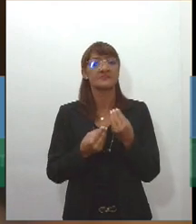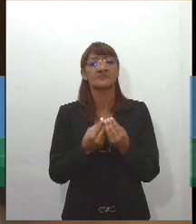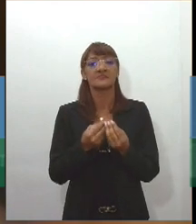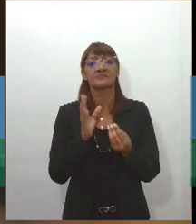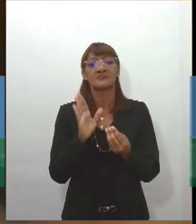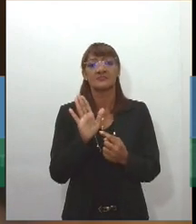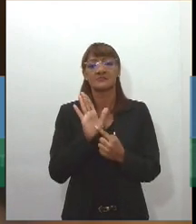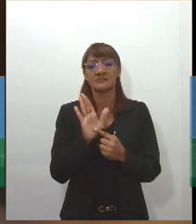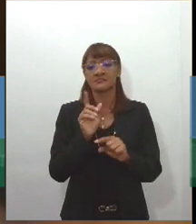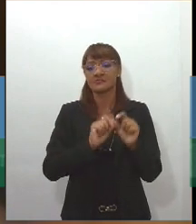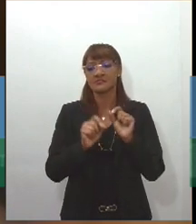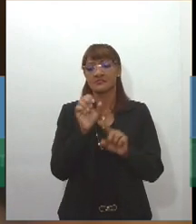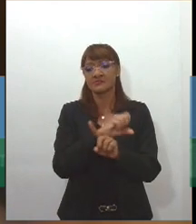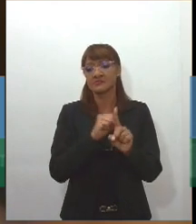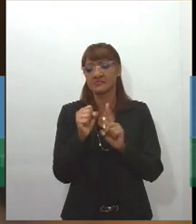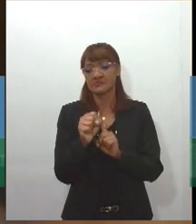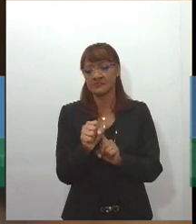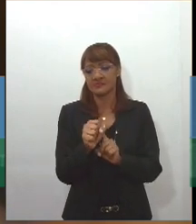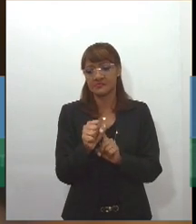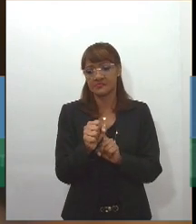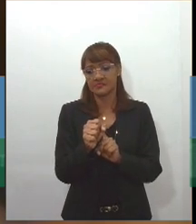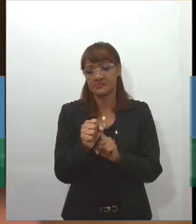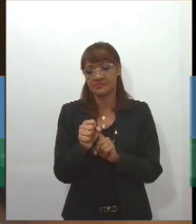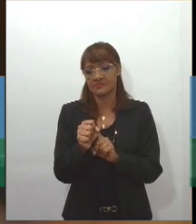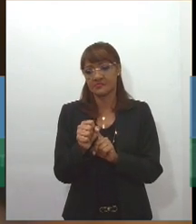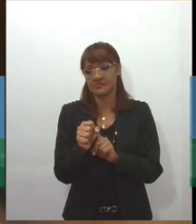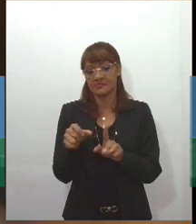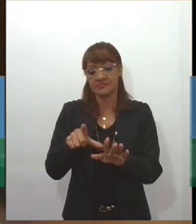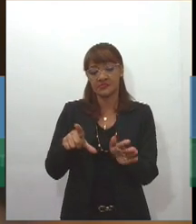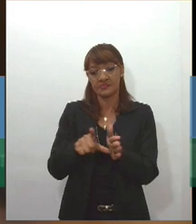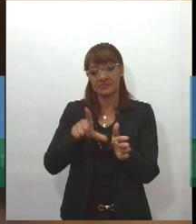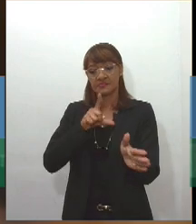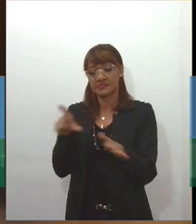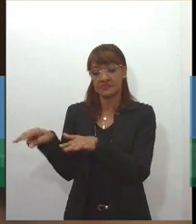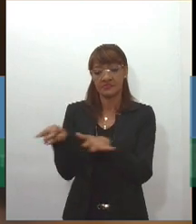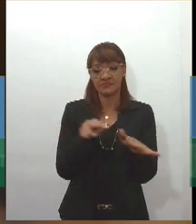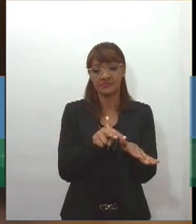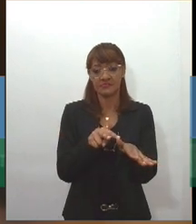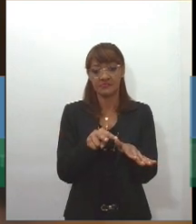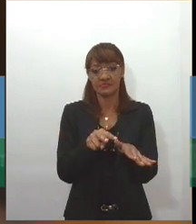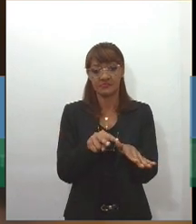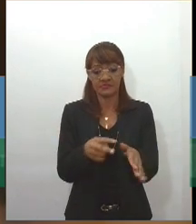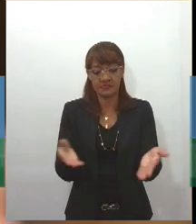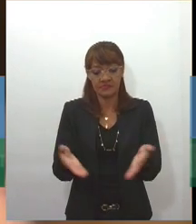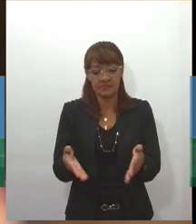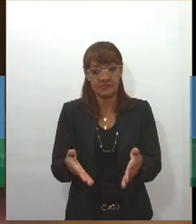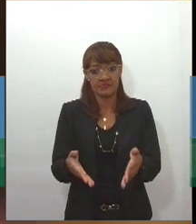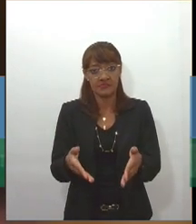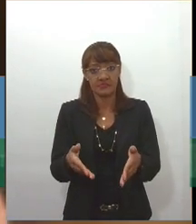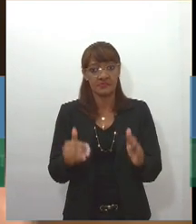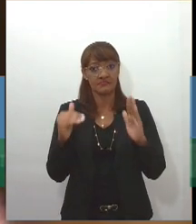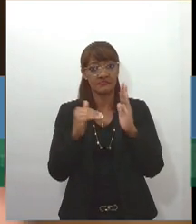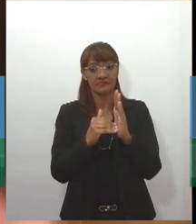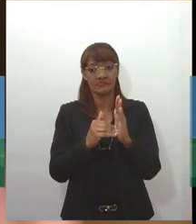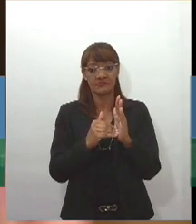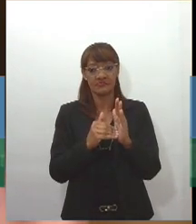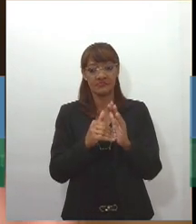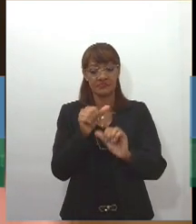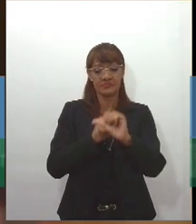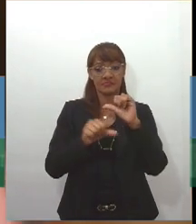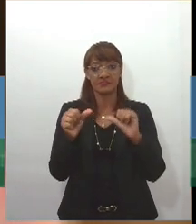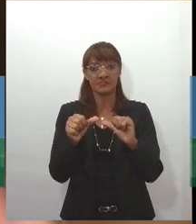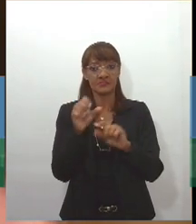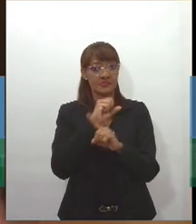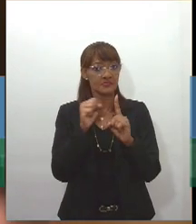sociedade com uma semana de antecedência e foi alterado em cenário muitas vezes a sociedade não teve tempo de